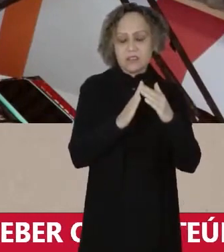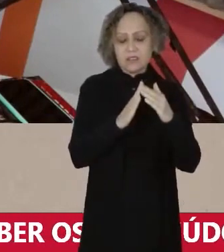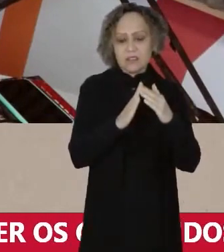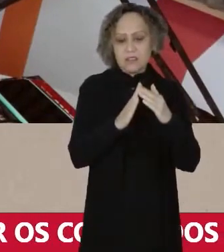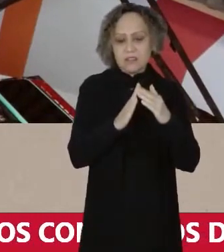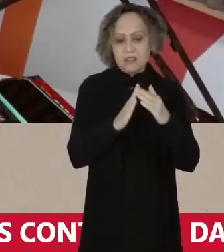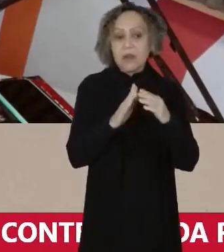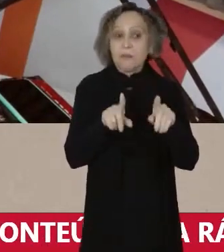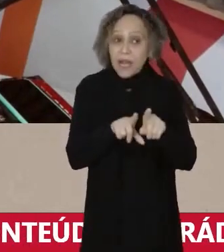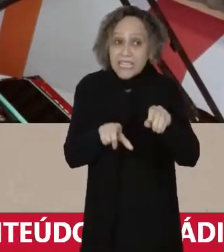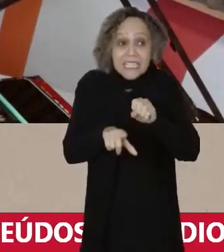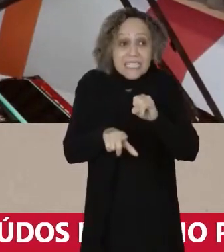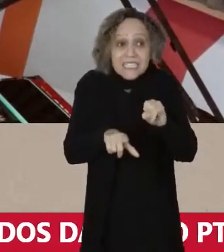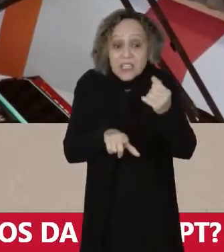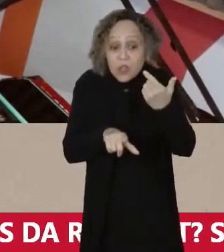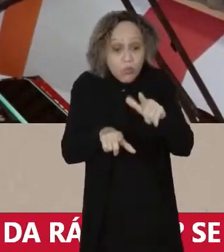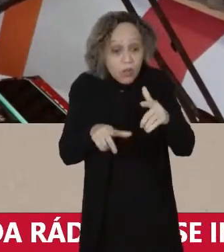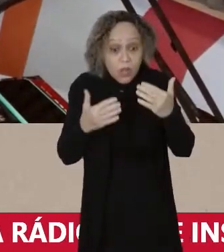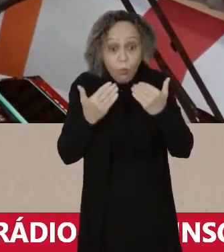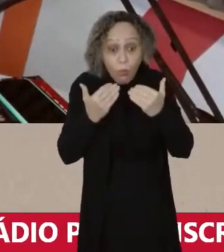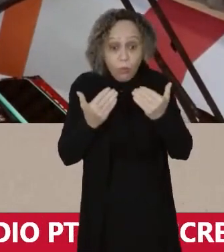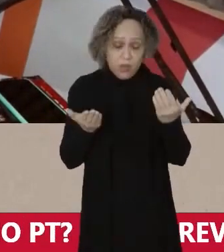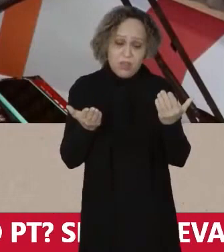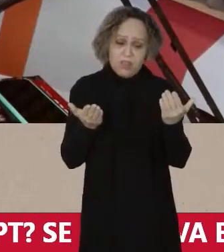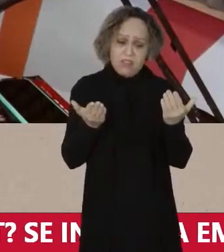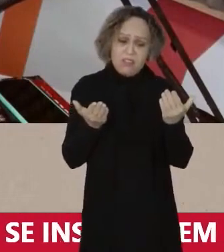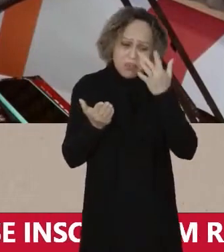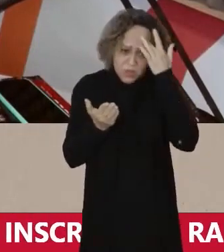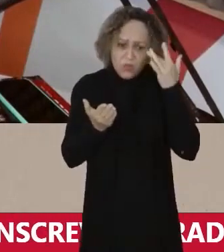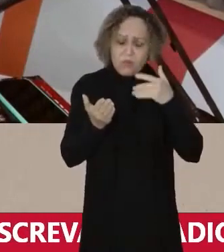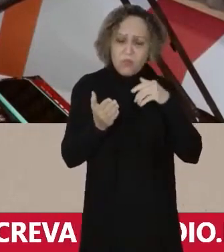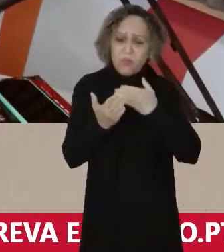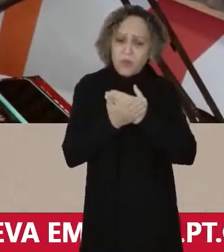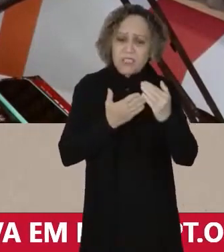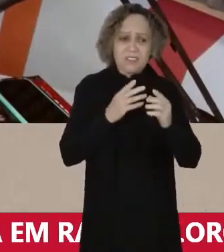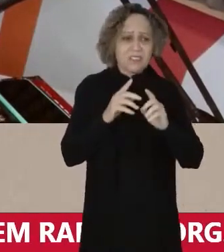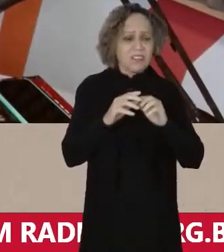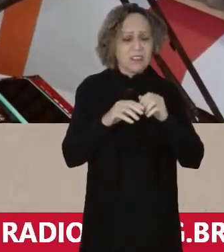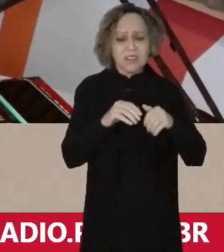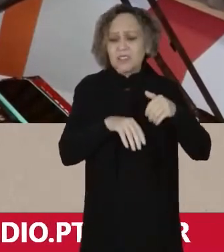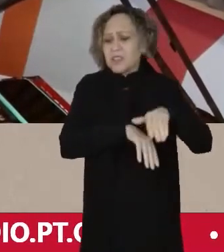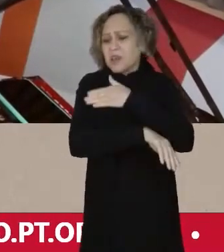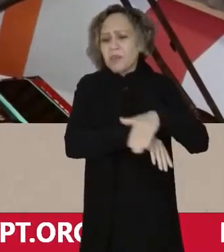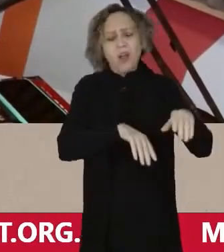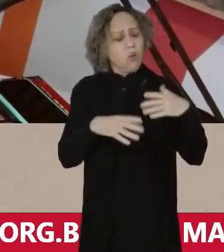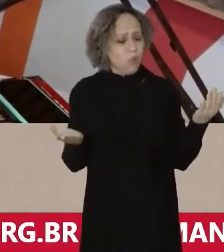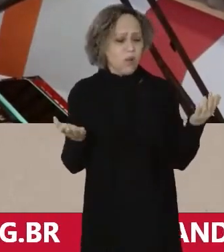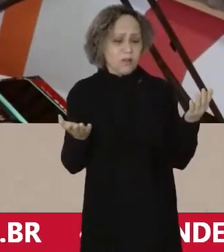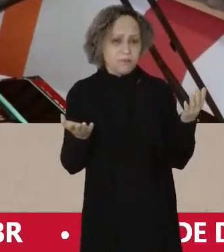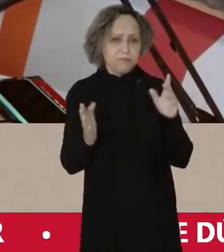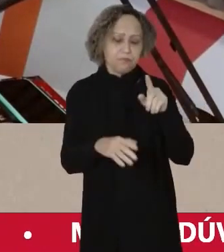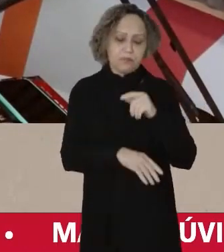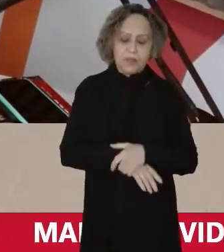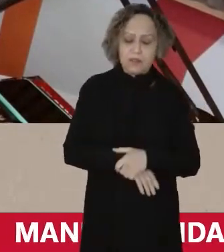questão de tempo, porque todo mundo precisa sobreviver, né? A Muito gente pode obrigada. evitar tragédias Eu quero mesmo. agradecer, avançamos o